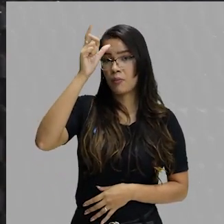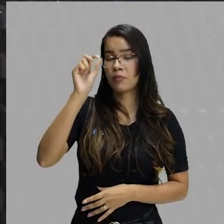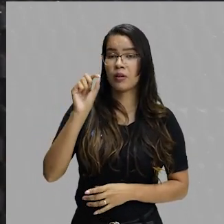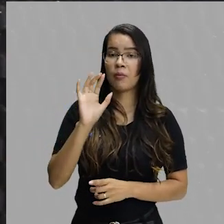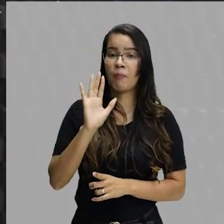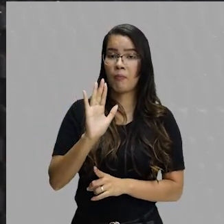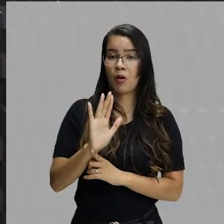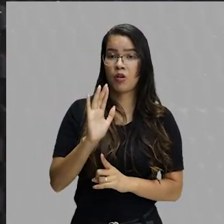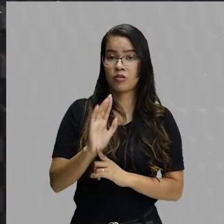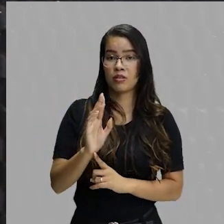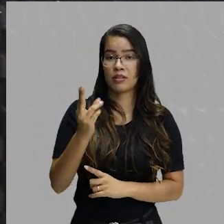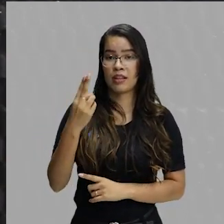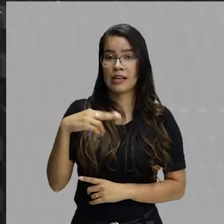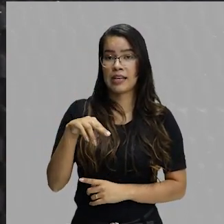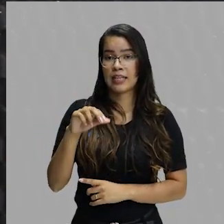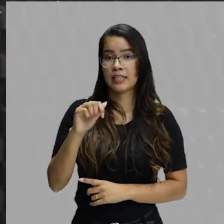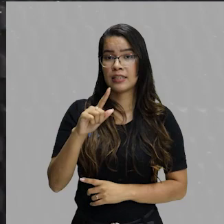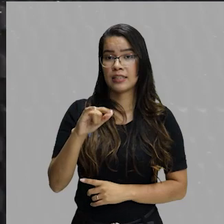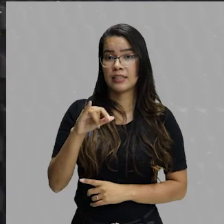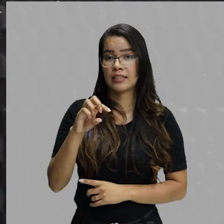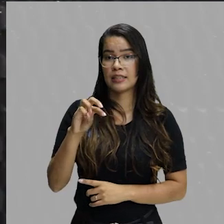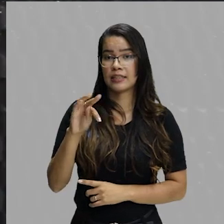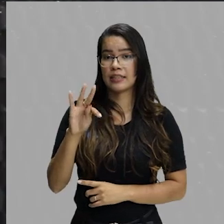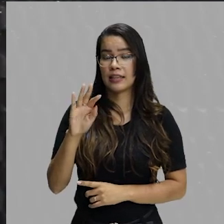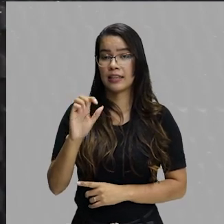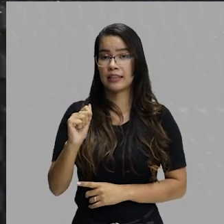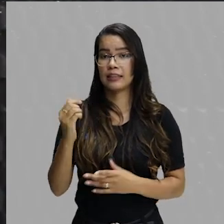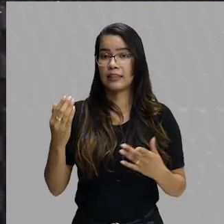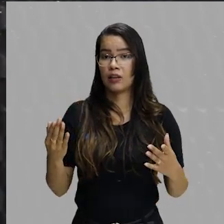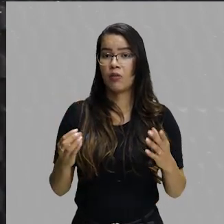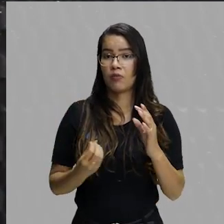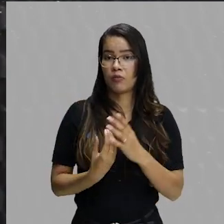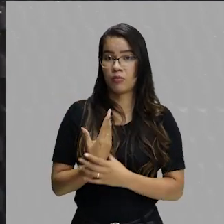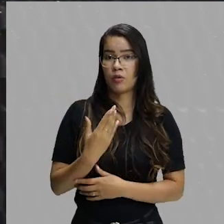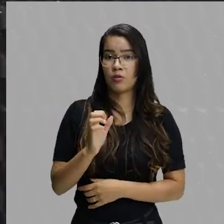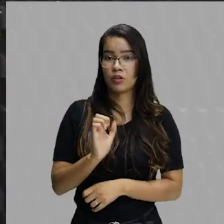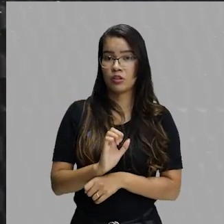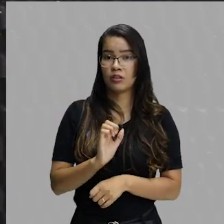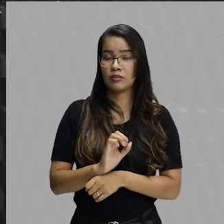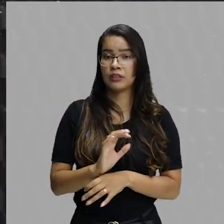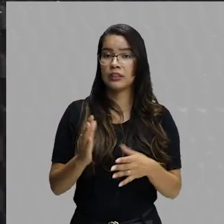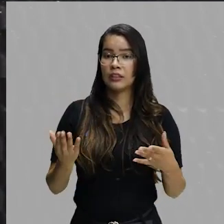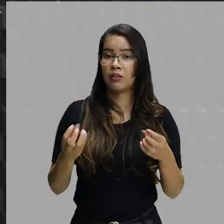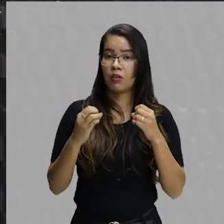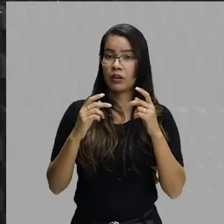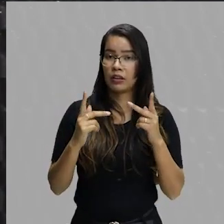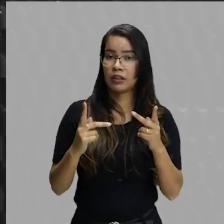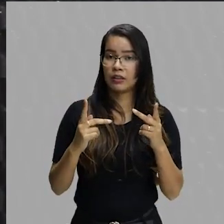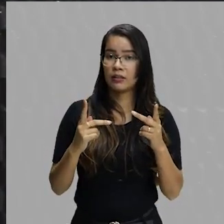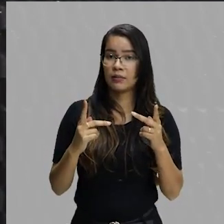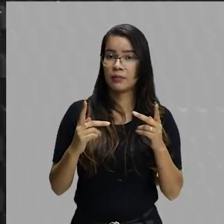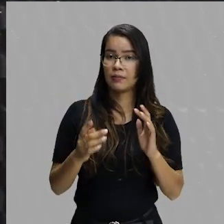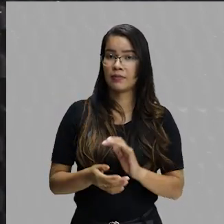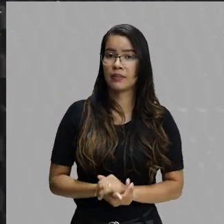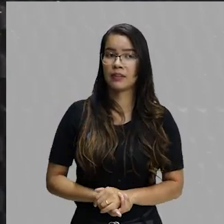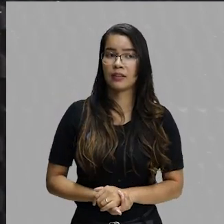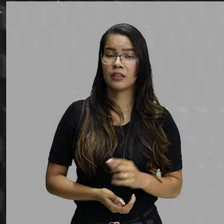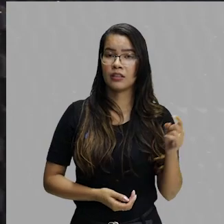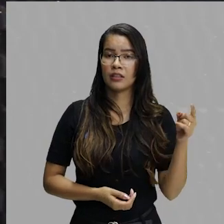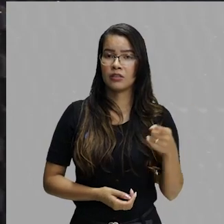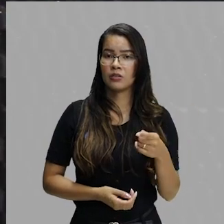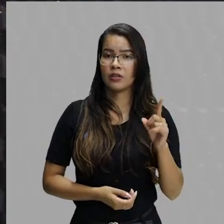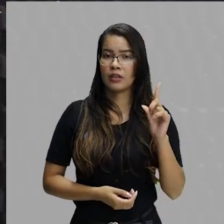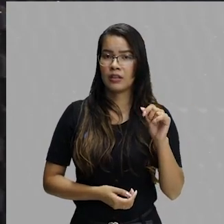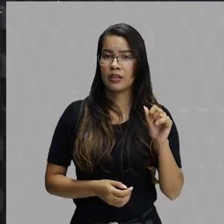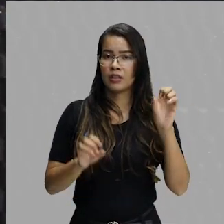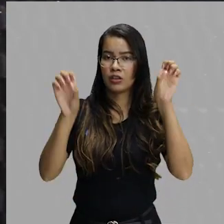nazista, ou seja, oficialmente um Estado antissemita. Ok, galera? Beleza? Isso é a